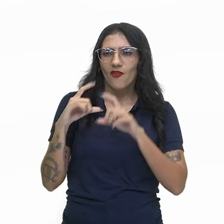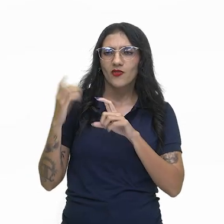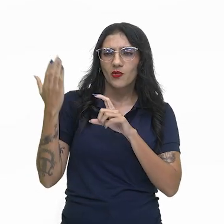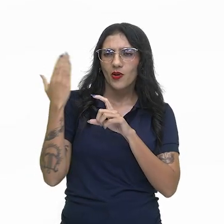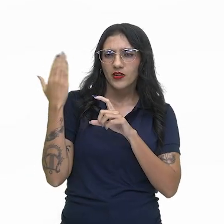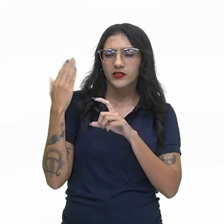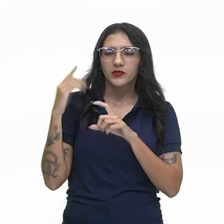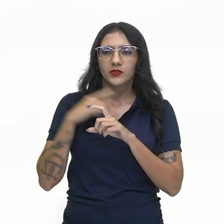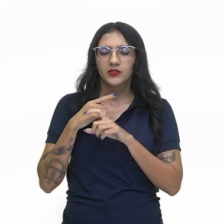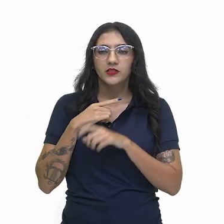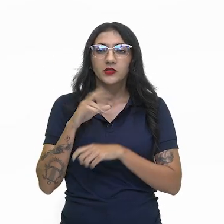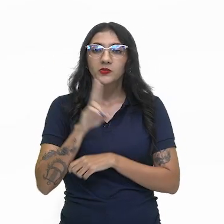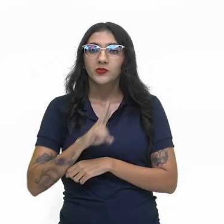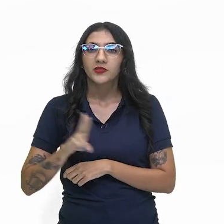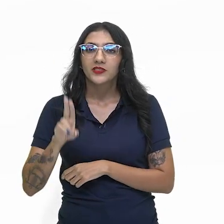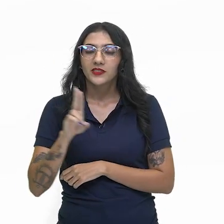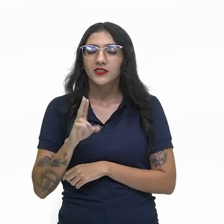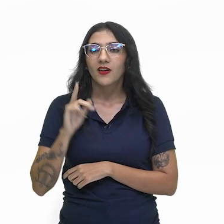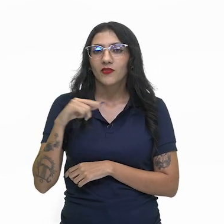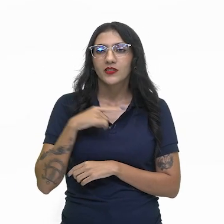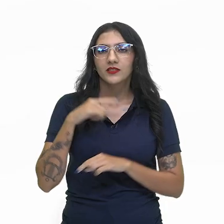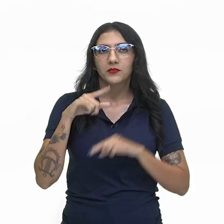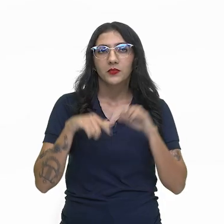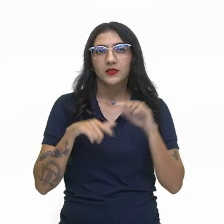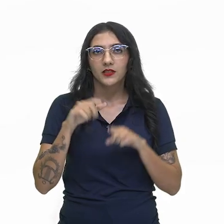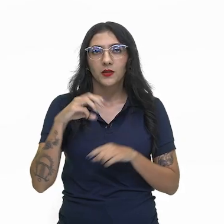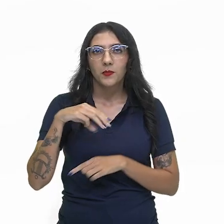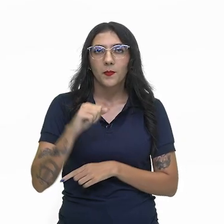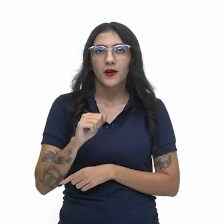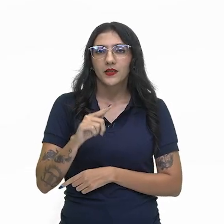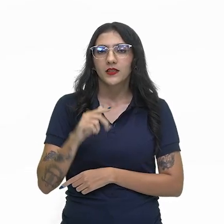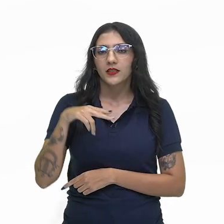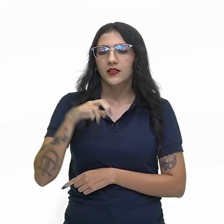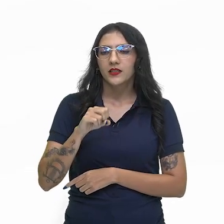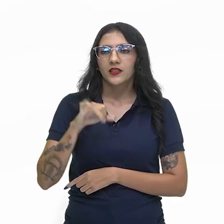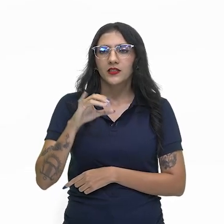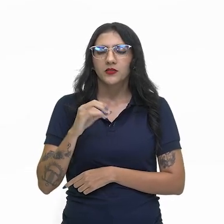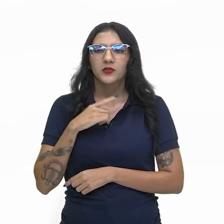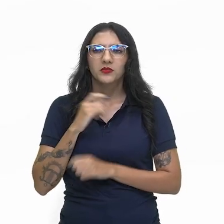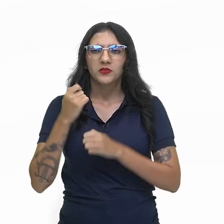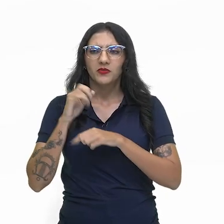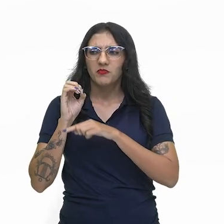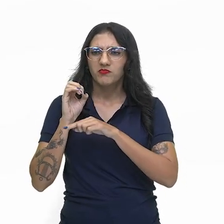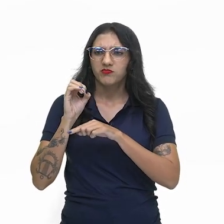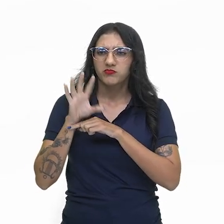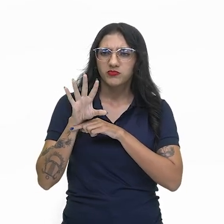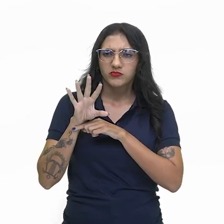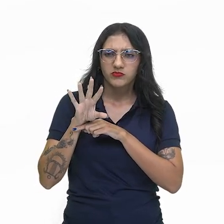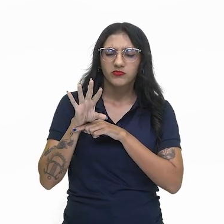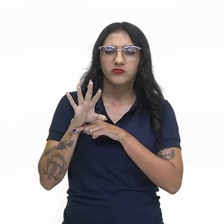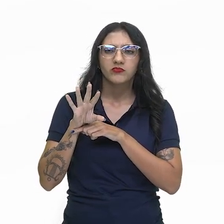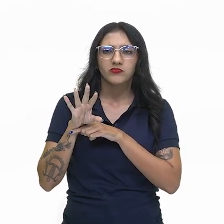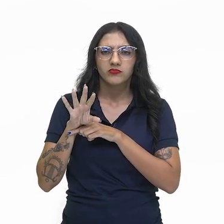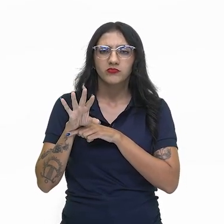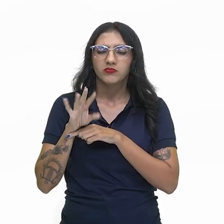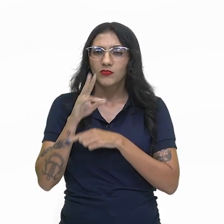antigas, elas utilizavam o magnésio, né, para dar aquela luz, e era uma luz intensa,